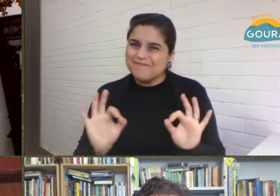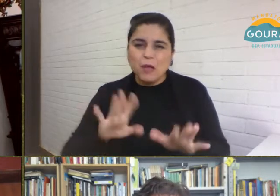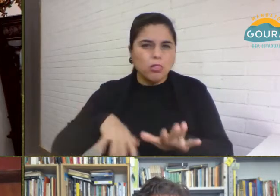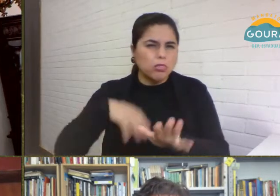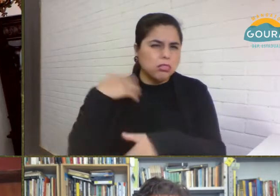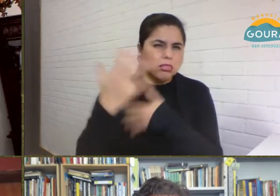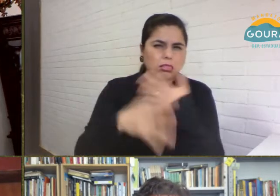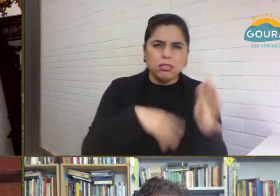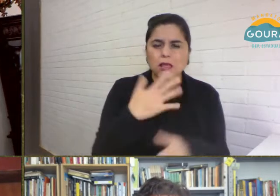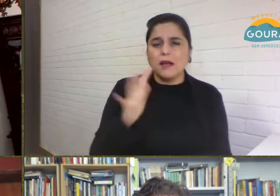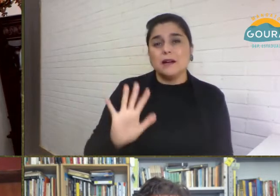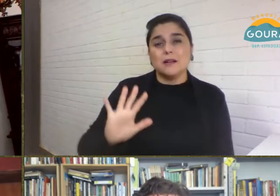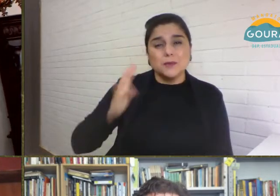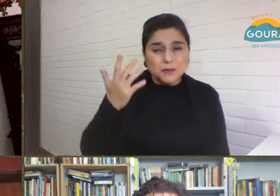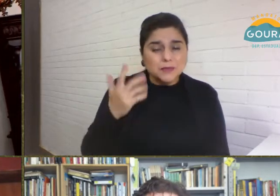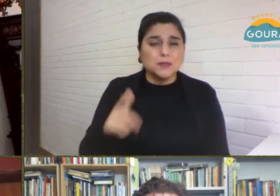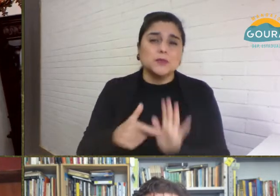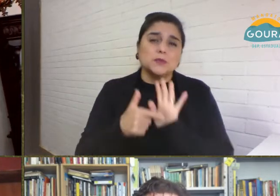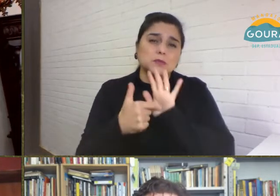com abordagens